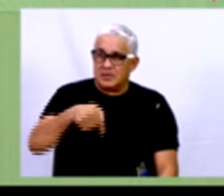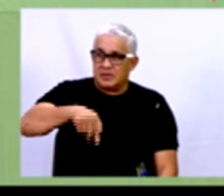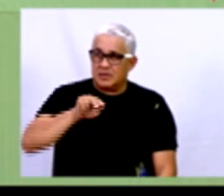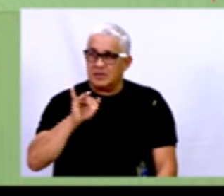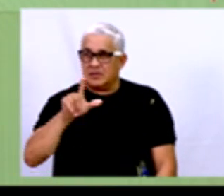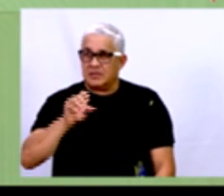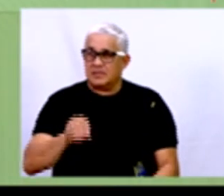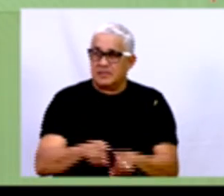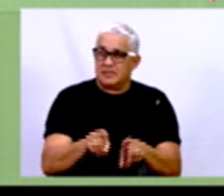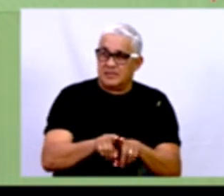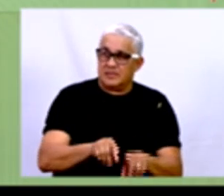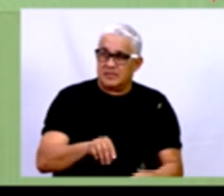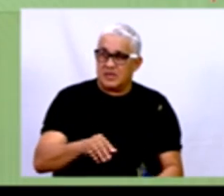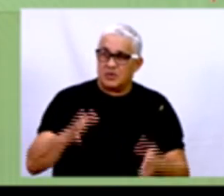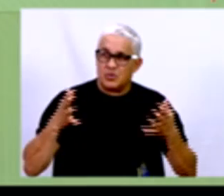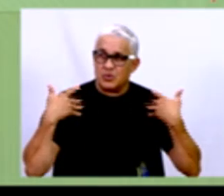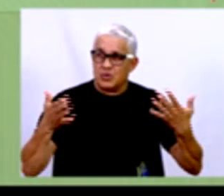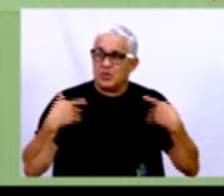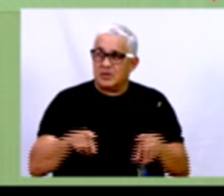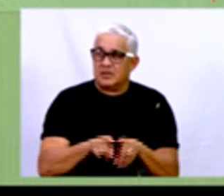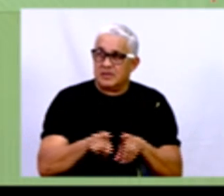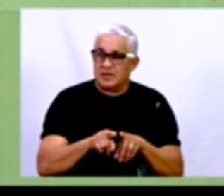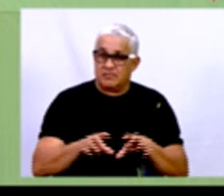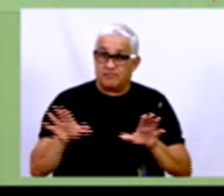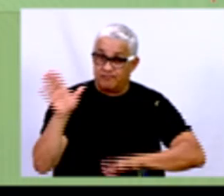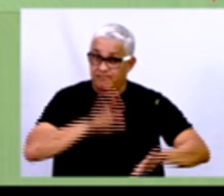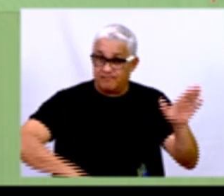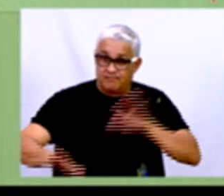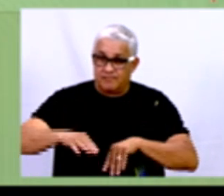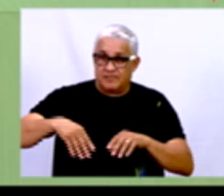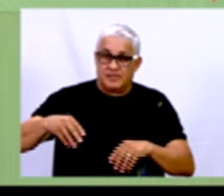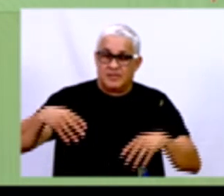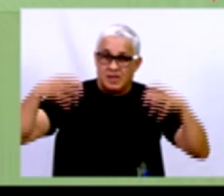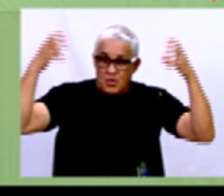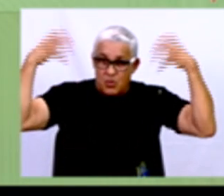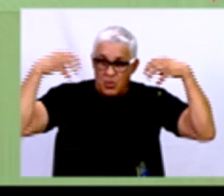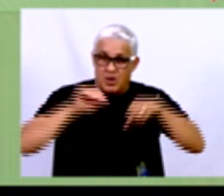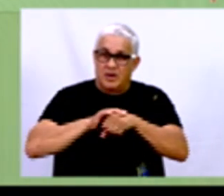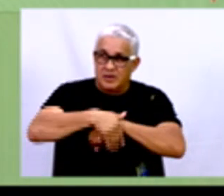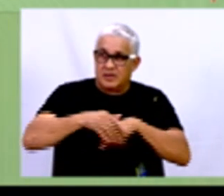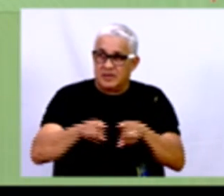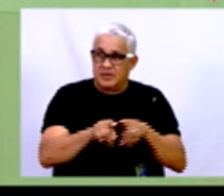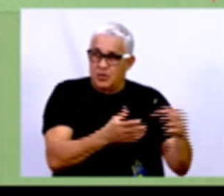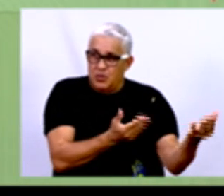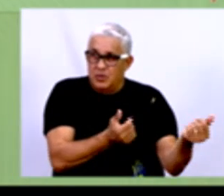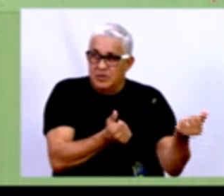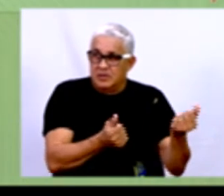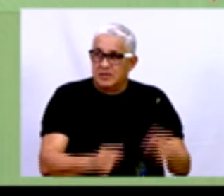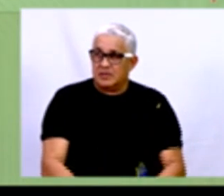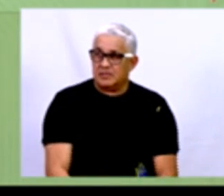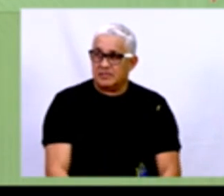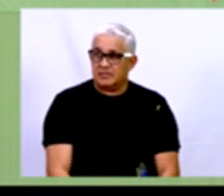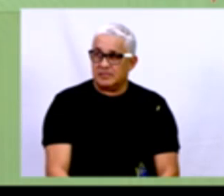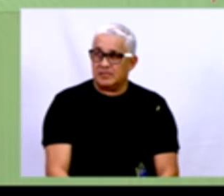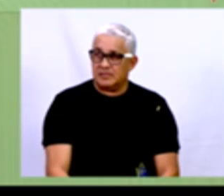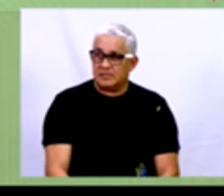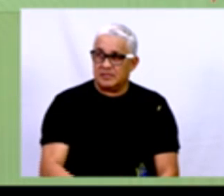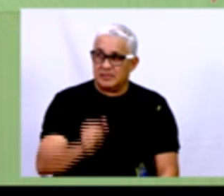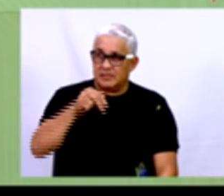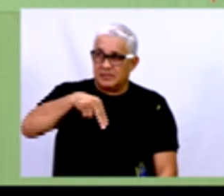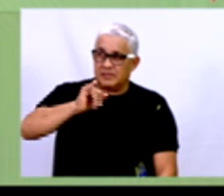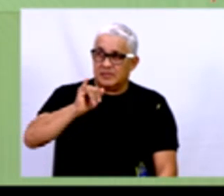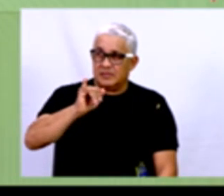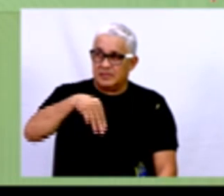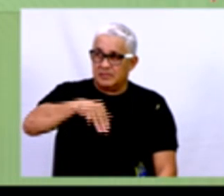tomavam cautela de não apanhar sereno. Os mais jovens, esses iam ao animatógrafo e